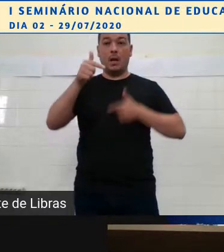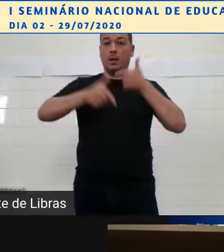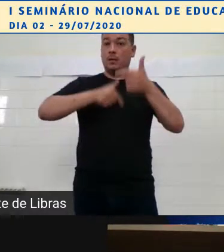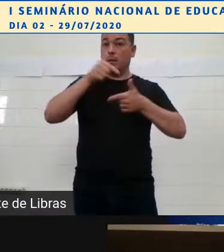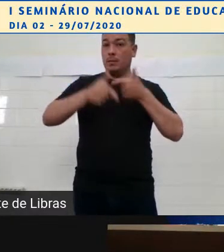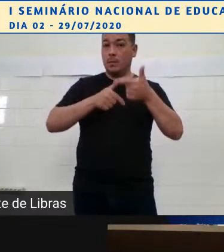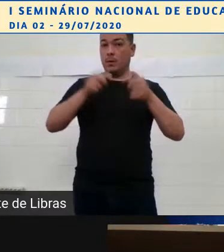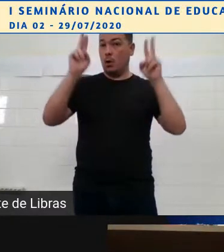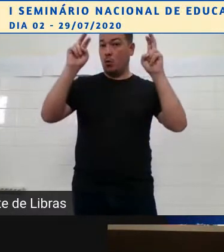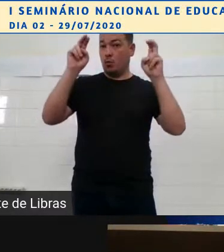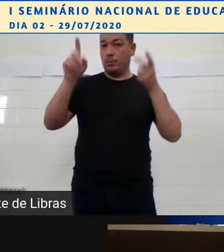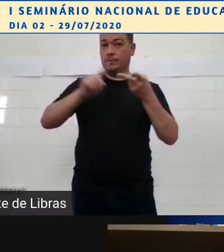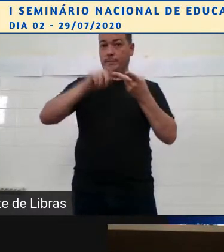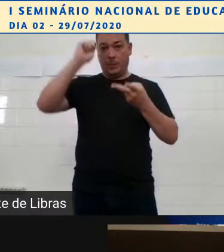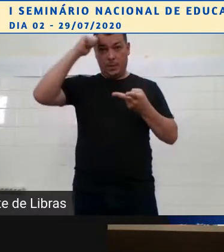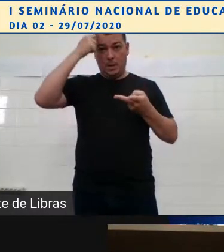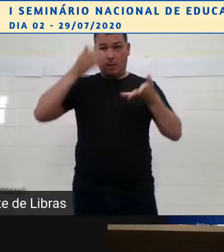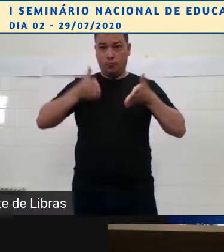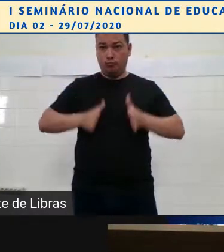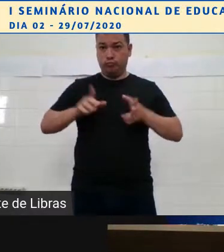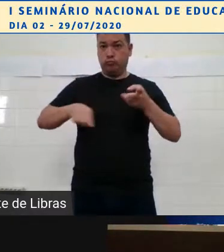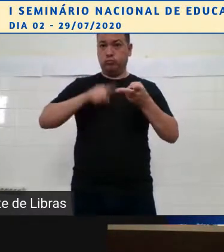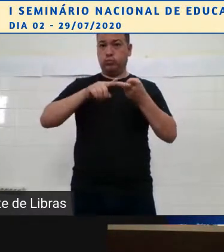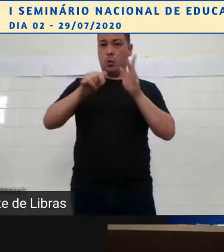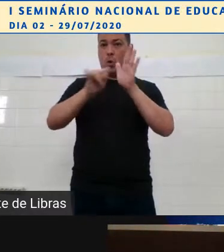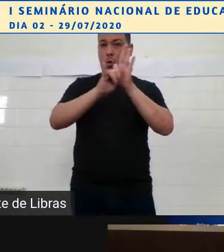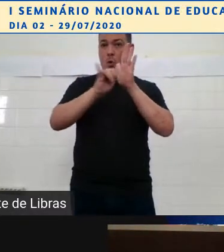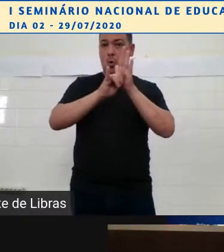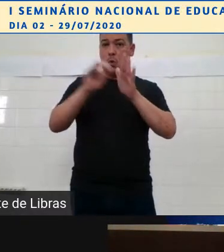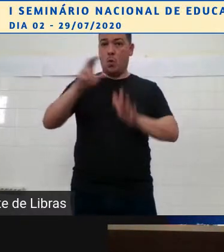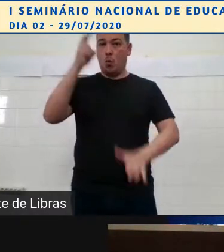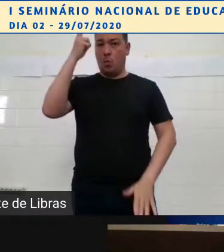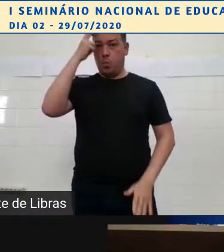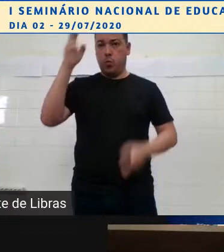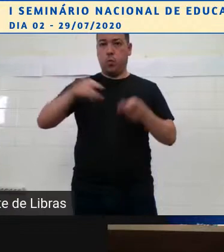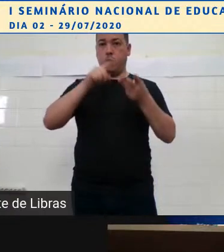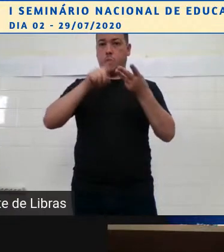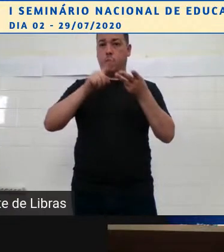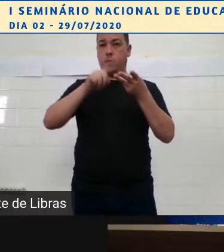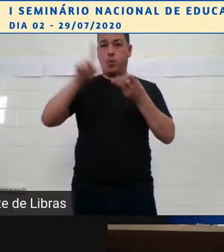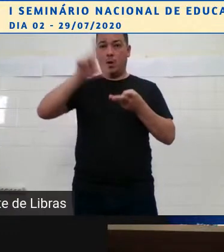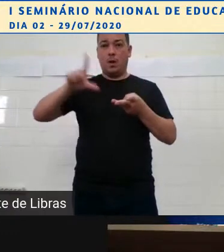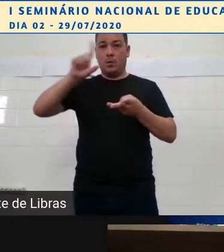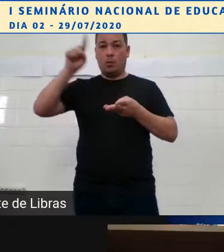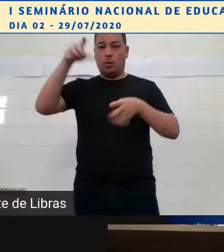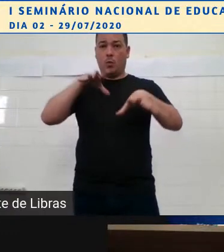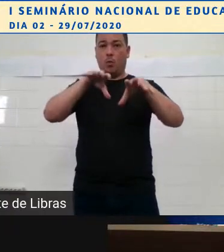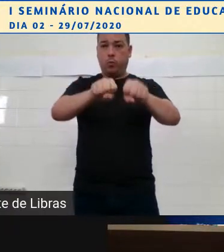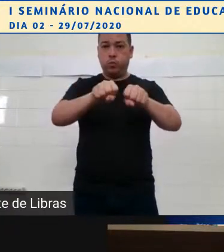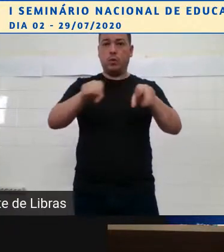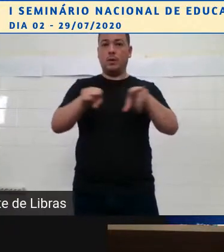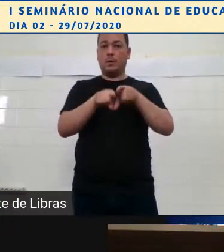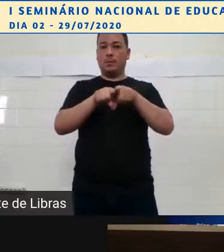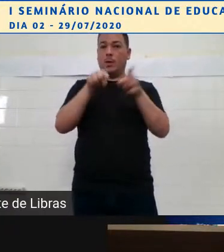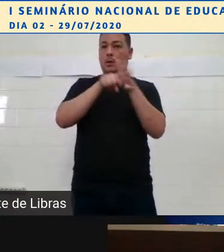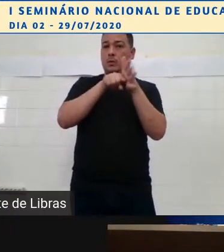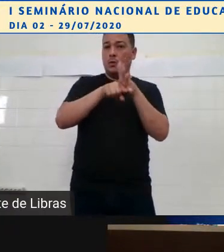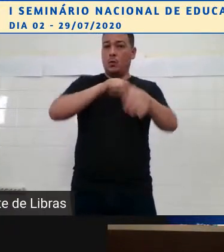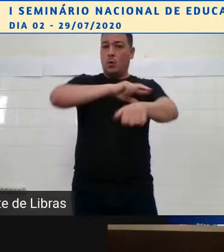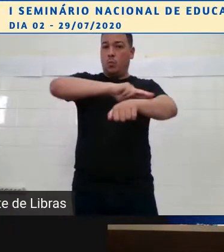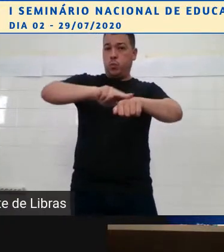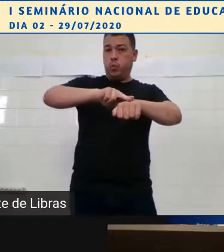seguintes temas: afrodescendência, identidade cultural, literatura pós-colonial, cultura brasileira e estudos étnicos